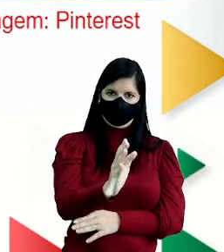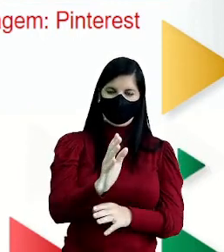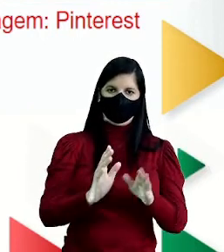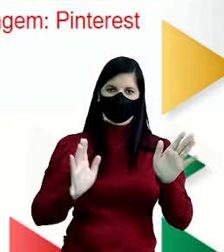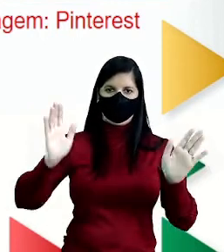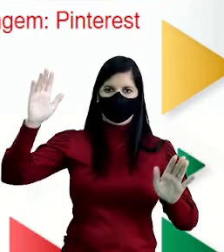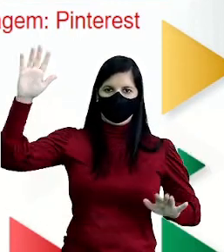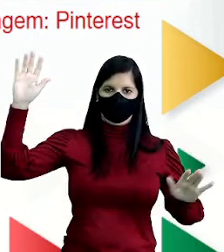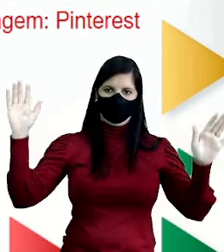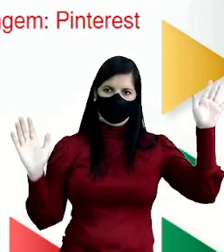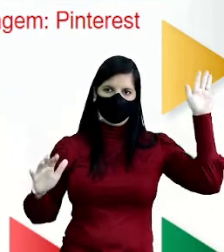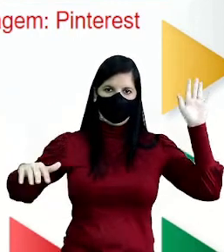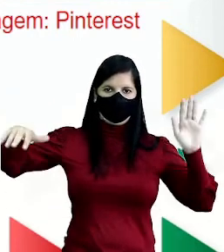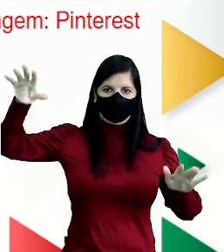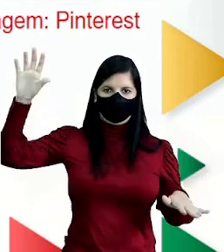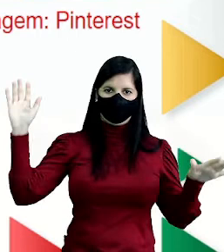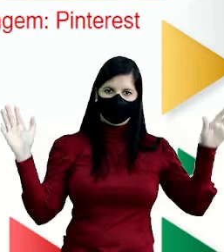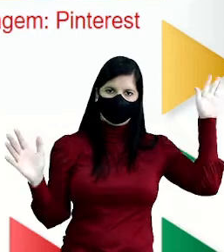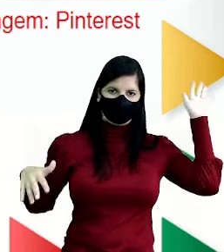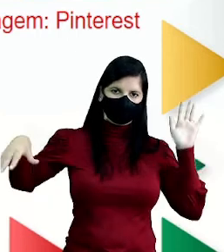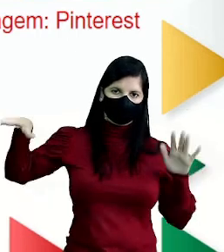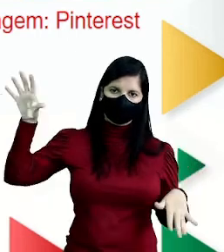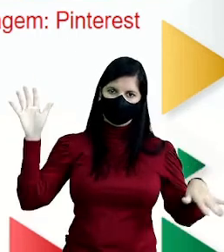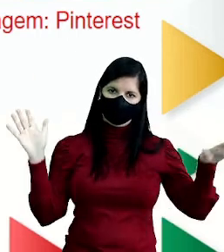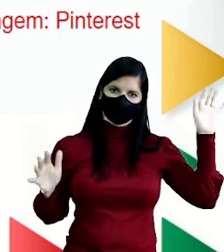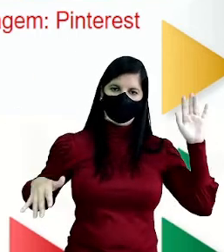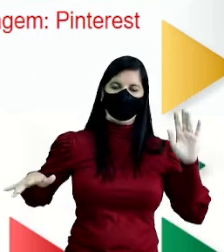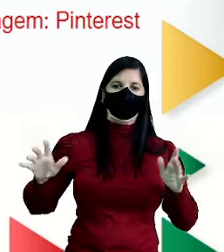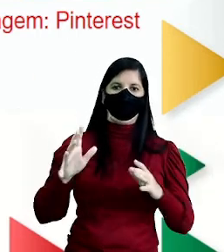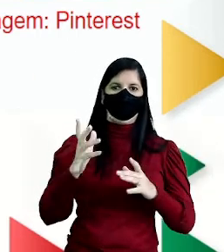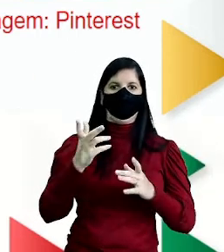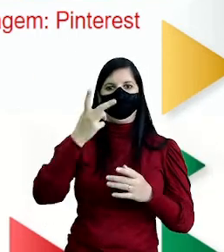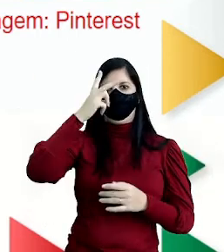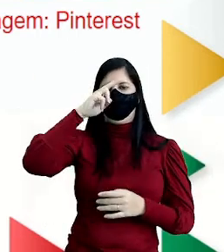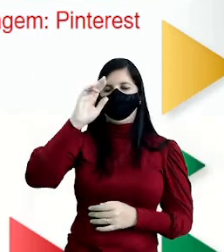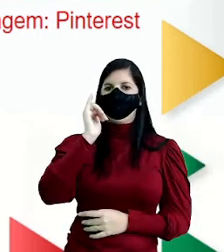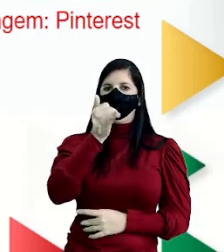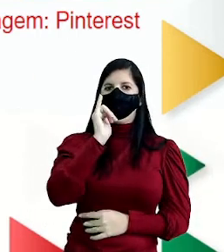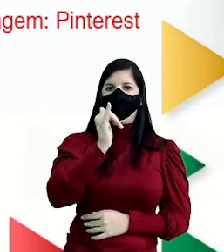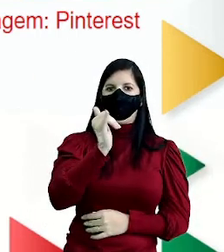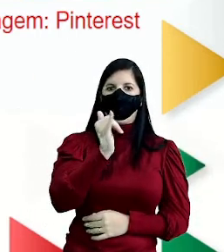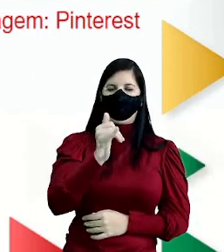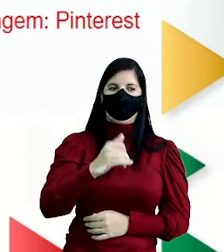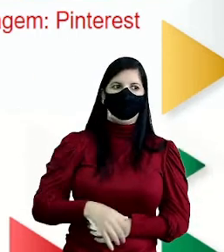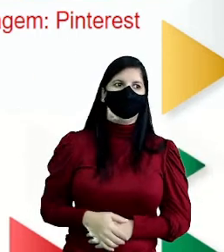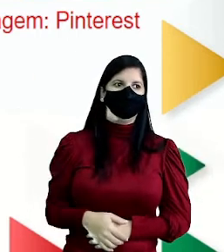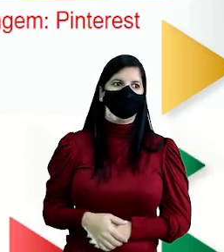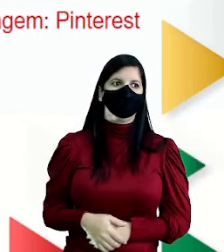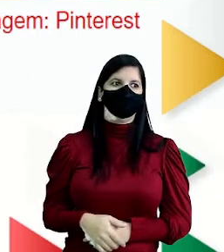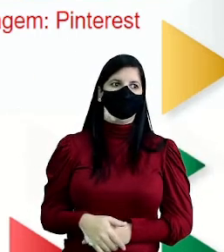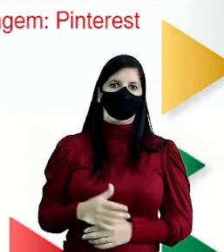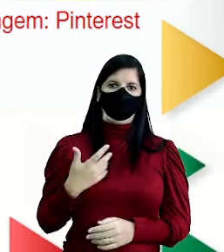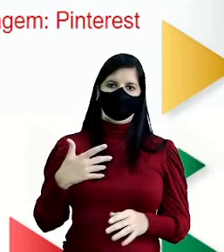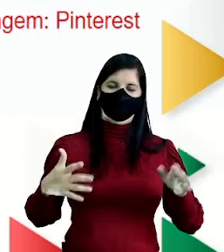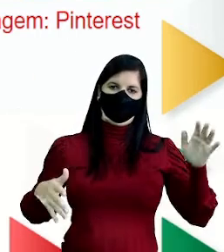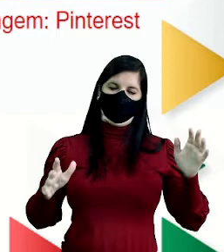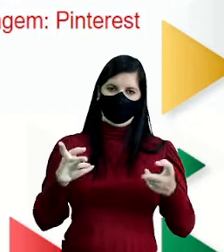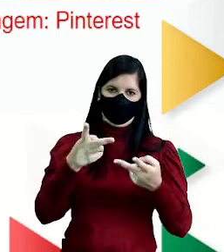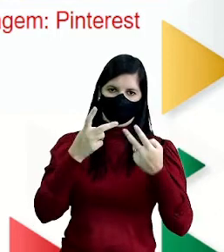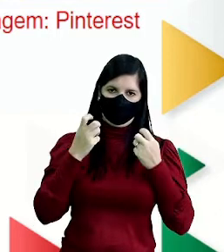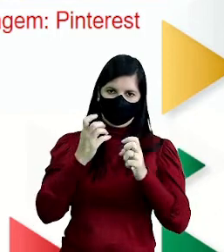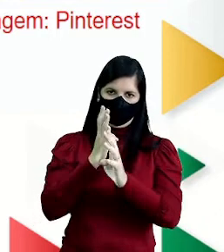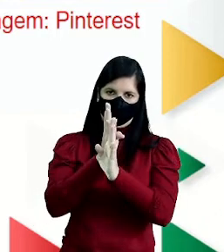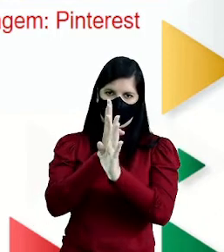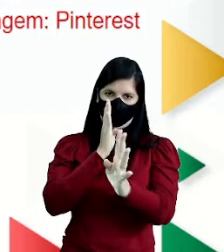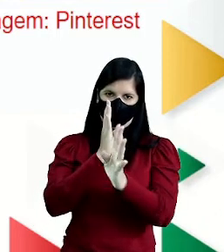de mãos, que são chamados mudras, né? Que ajudam a contar as lendas. Ainda você percebe, né? Nessa imagem a gente vê um pouquinho, né? Ela está um